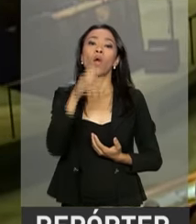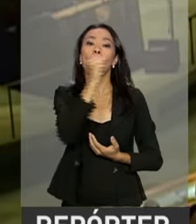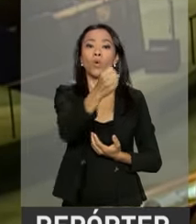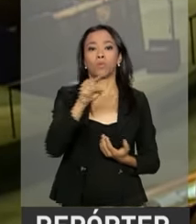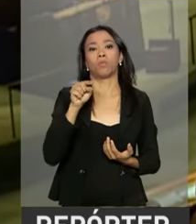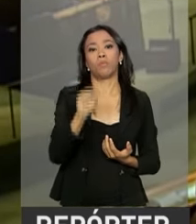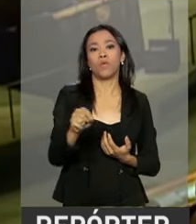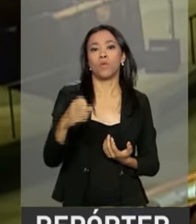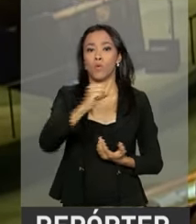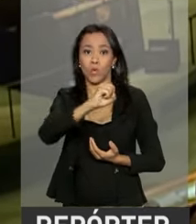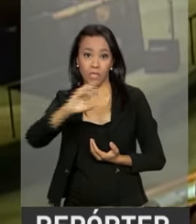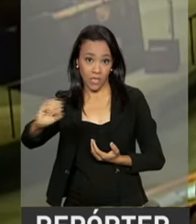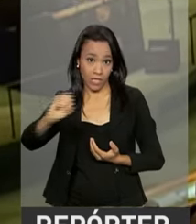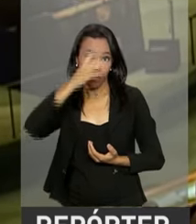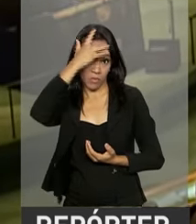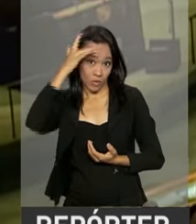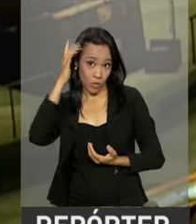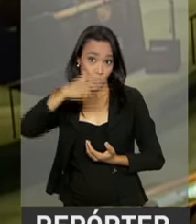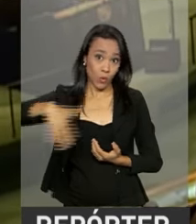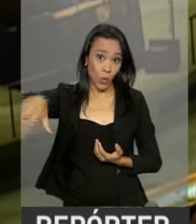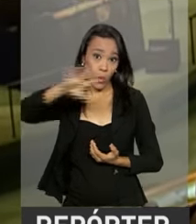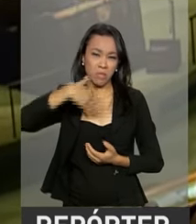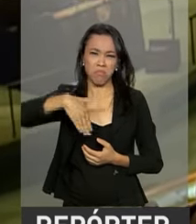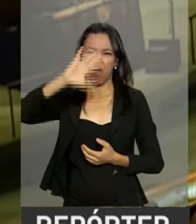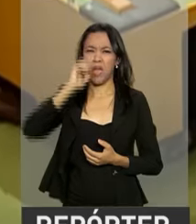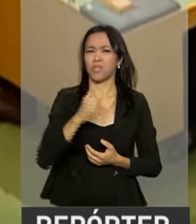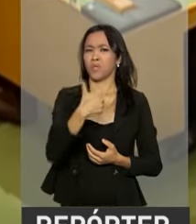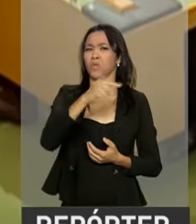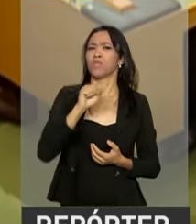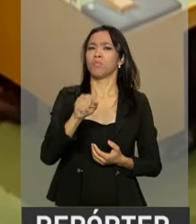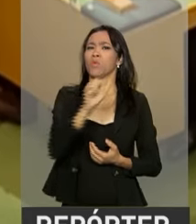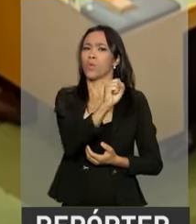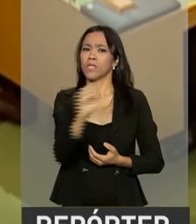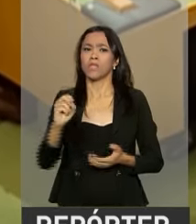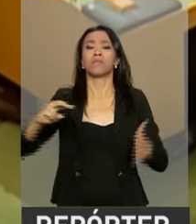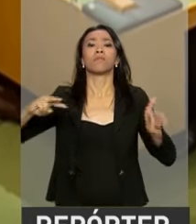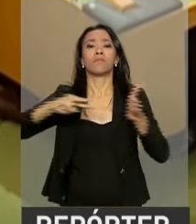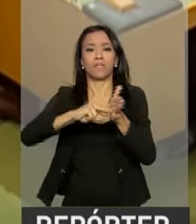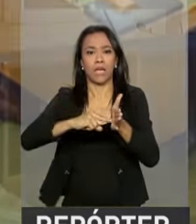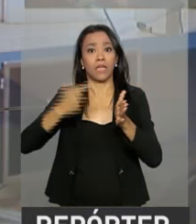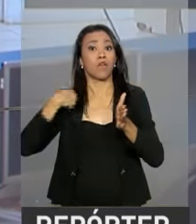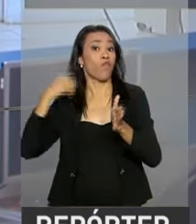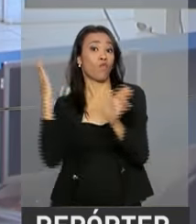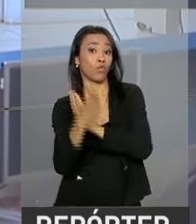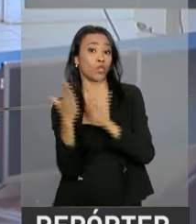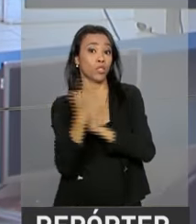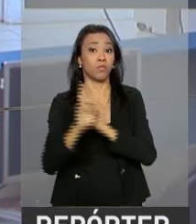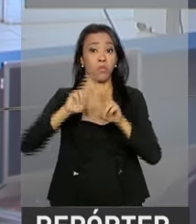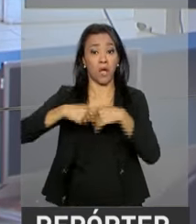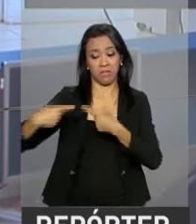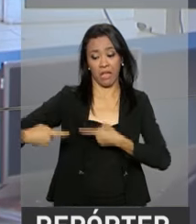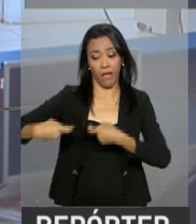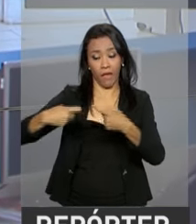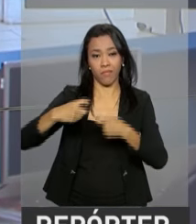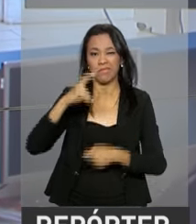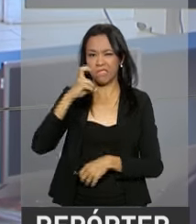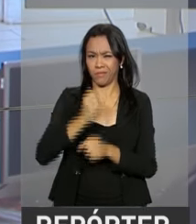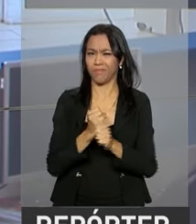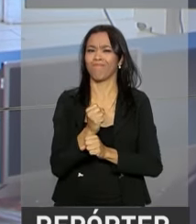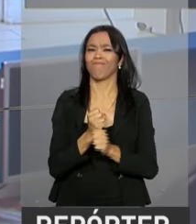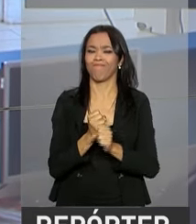8.800 refugiados sendo mais de 2800 sírios eles fugiram da guerra na Síria que já dura mais de